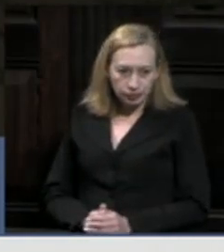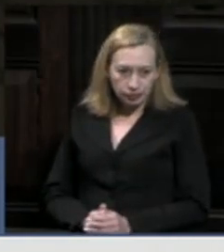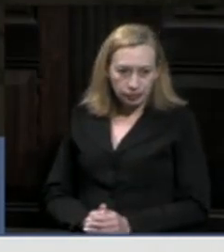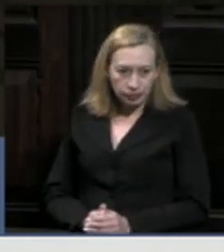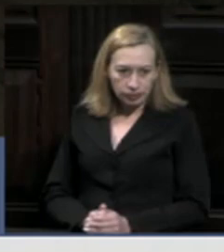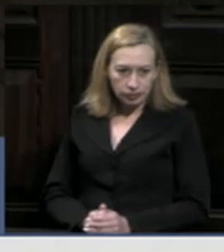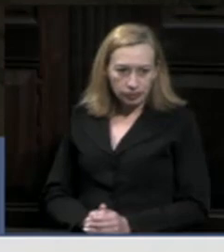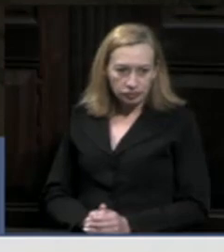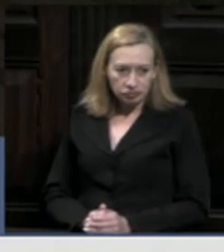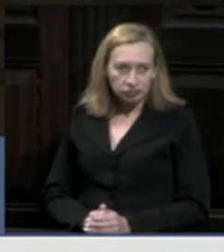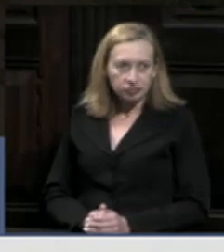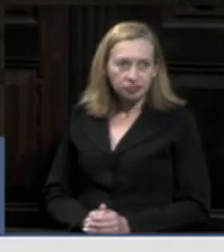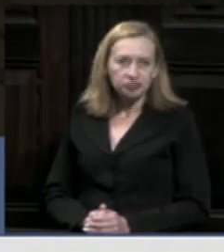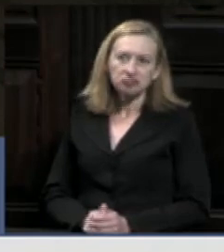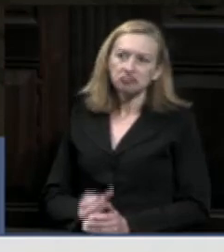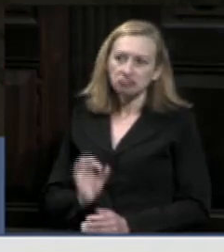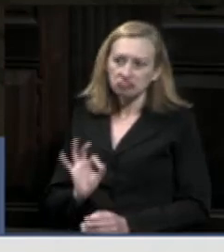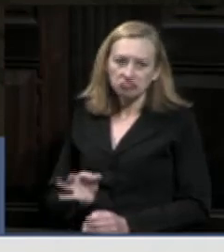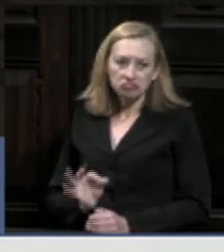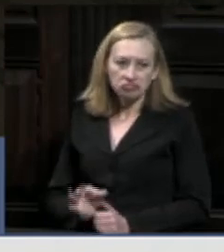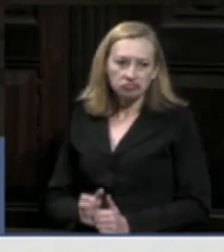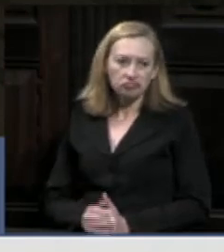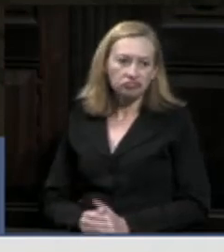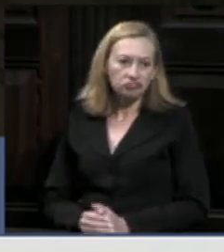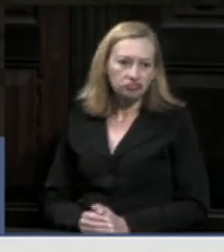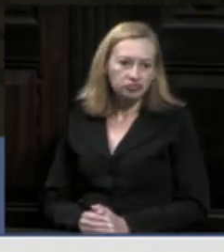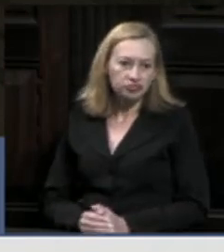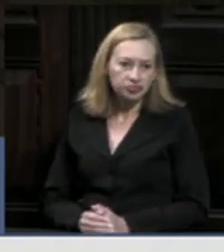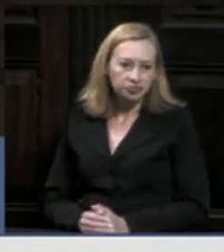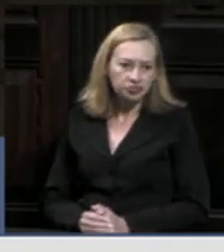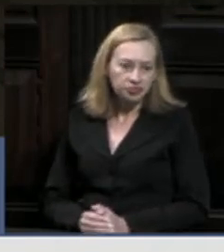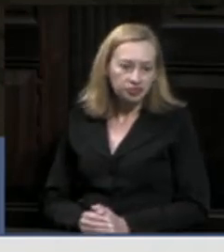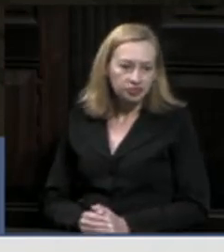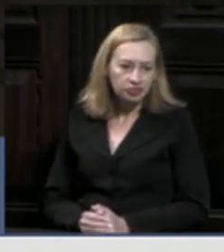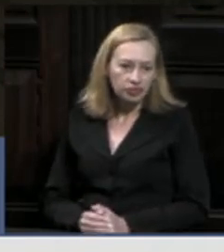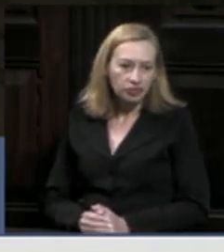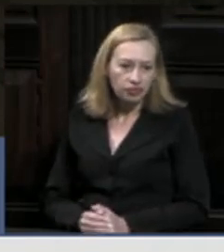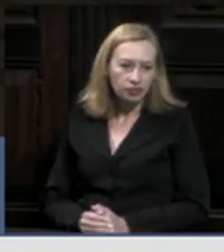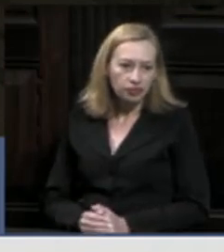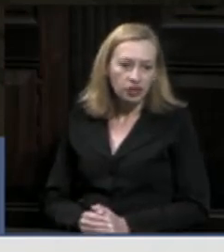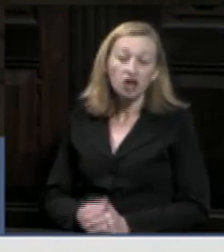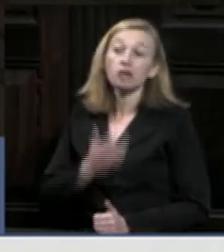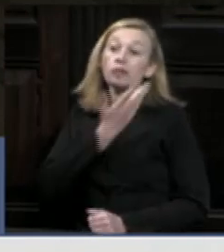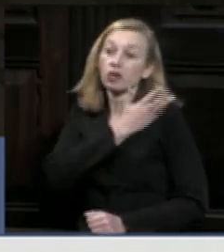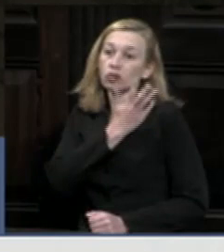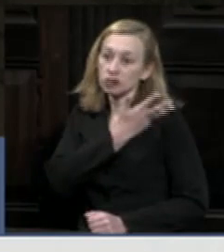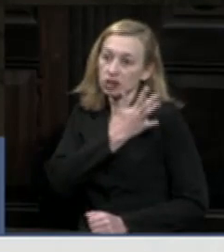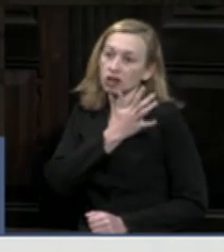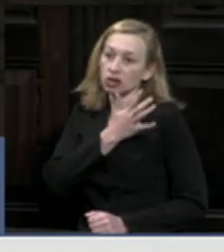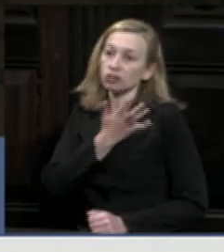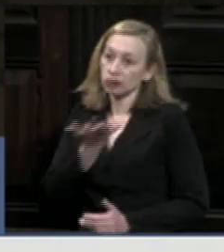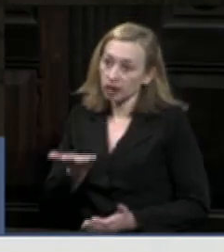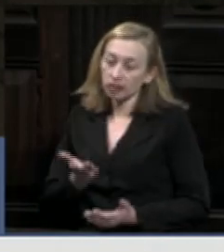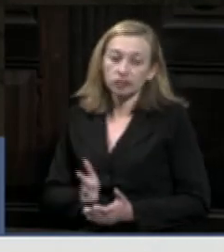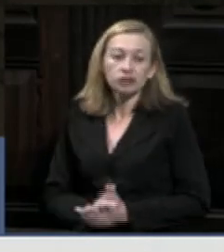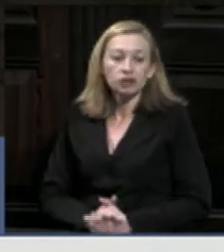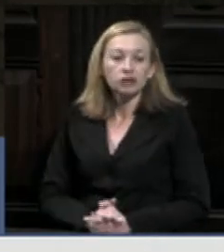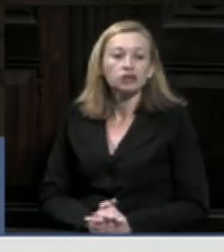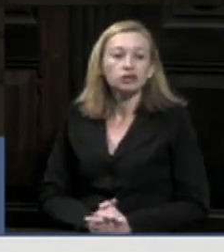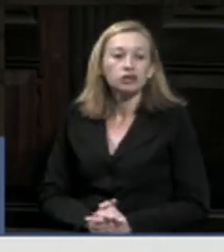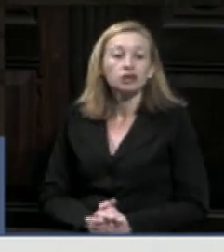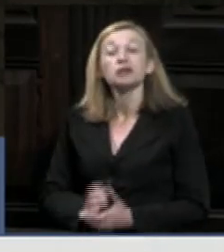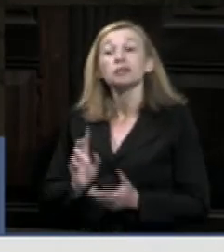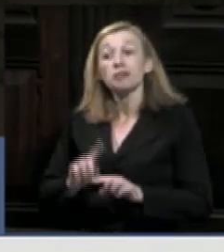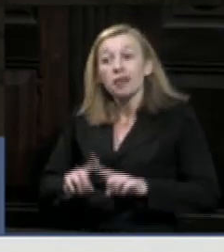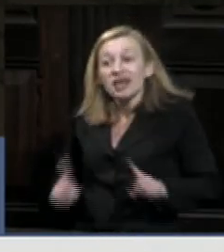com certeza absoluta foi alvo de racismo mas mesmo que não tivesse